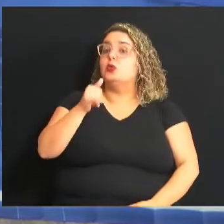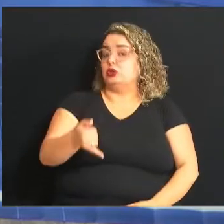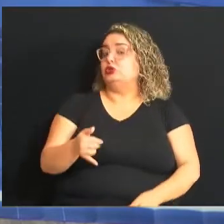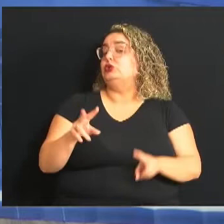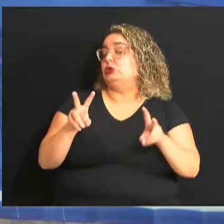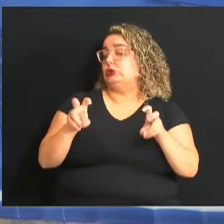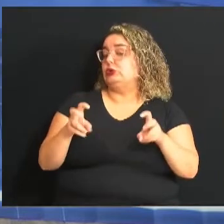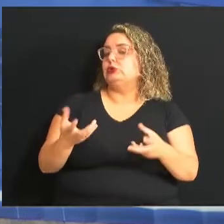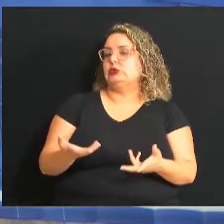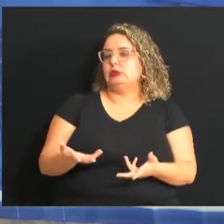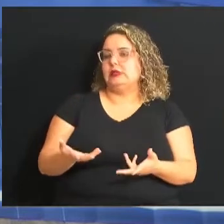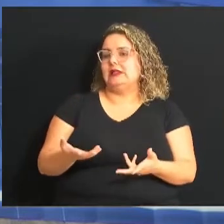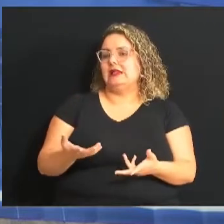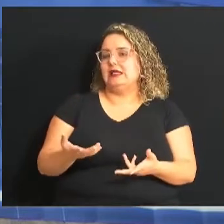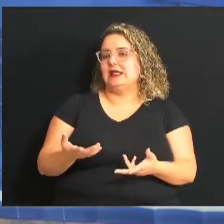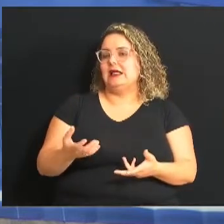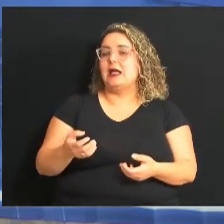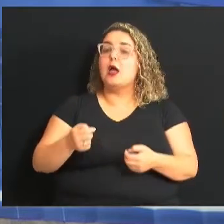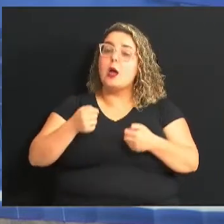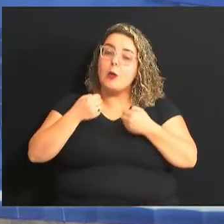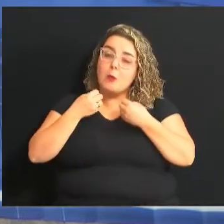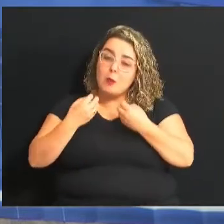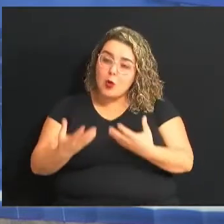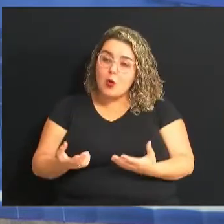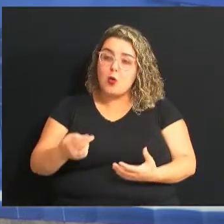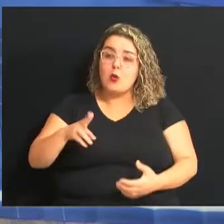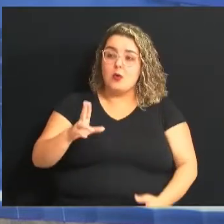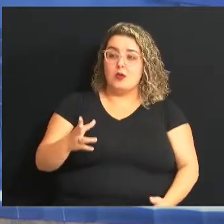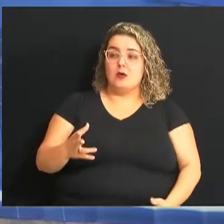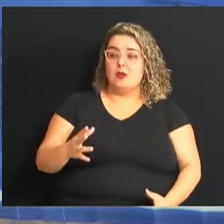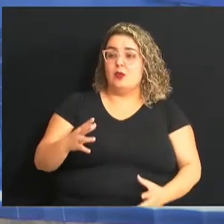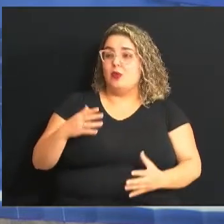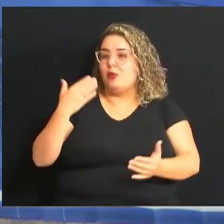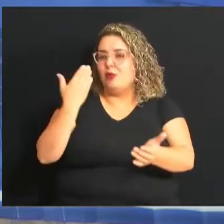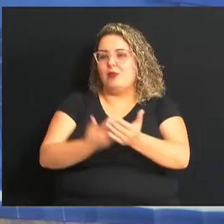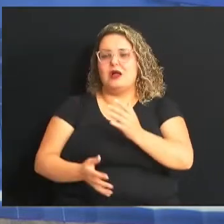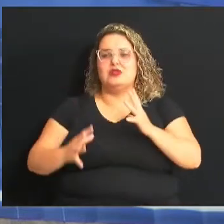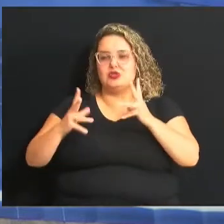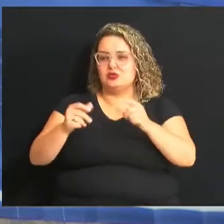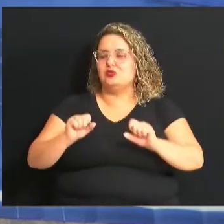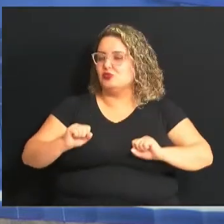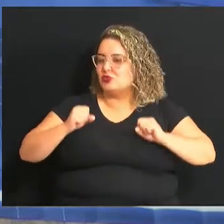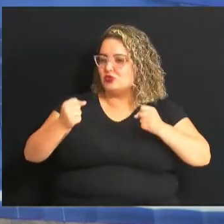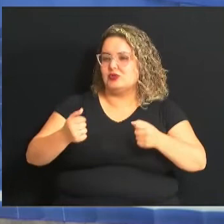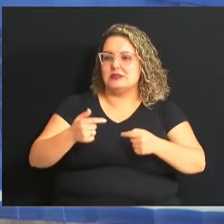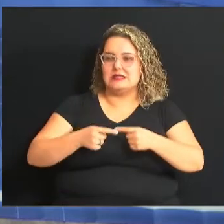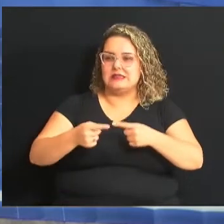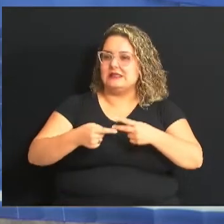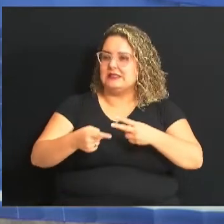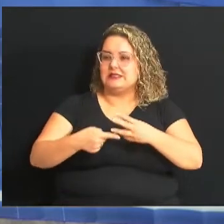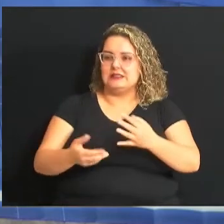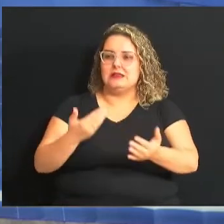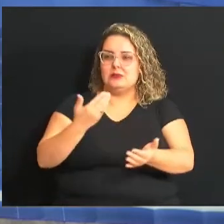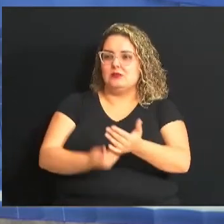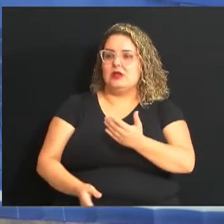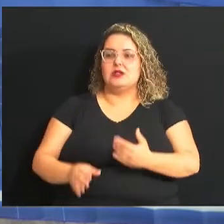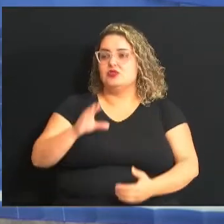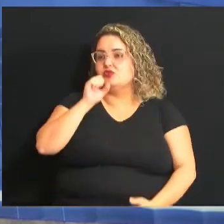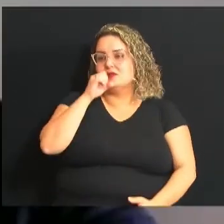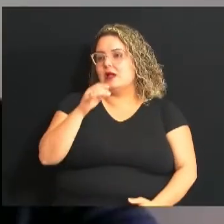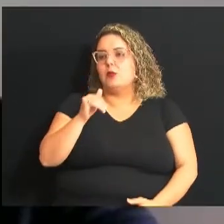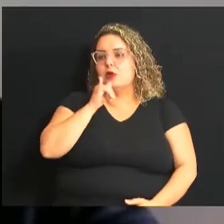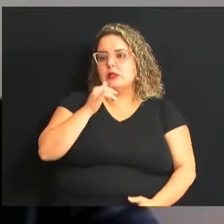isso? É benéfica ou acaba colocando tudo a perder? Todo aquele esforço da semana toda se perde num sábado, por exemplo?